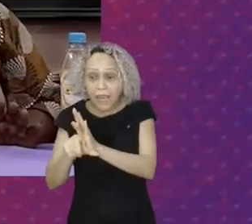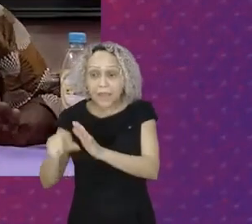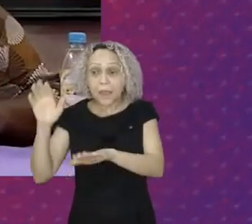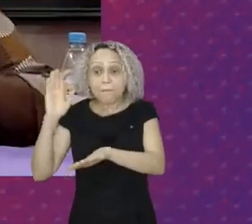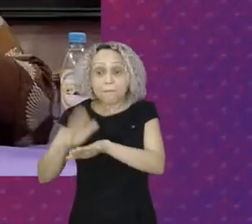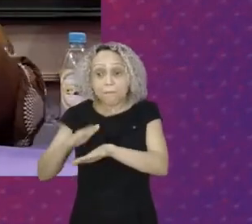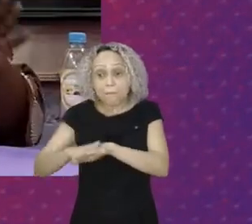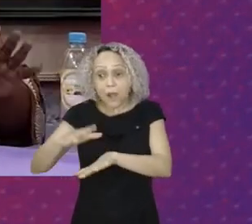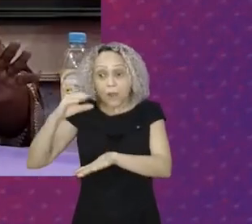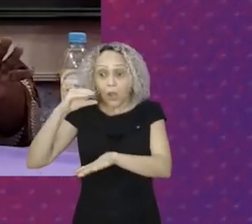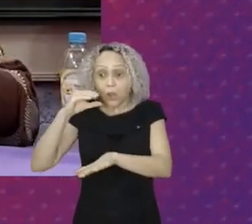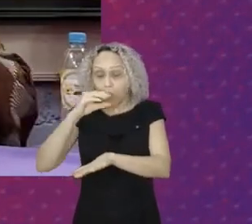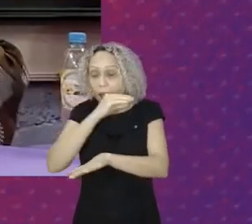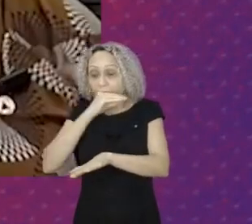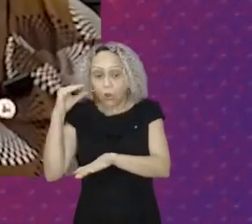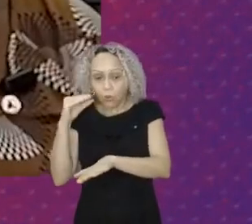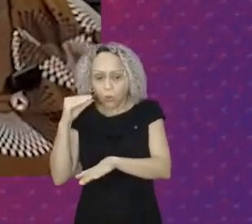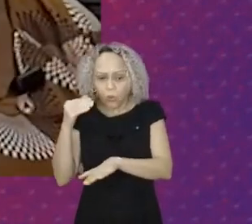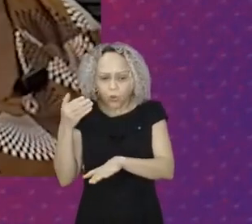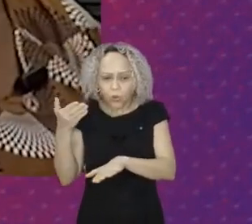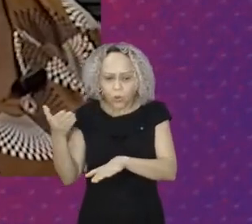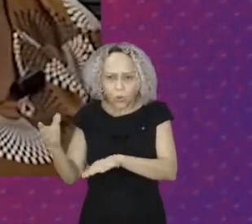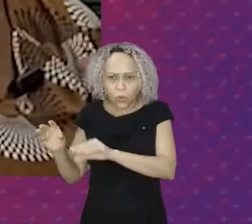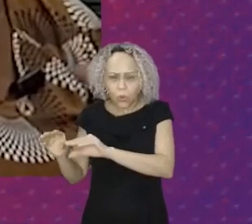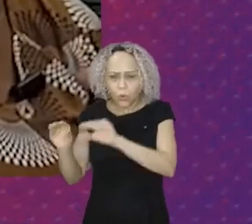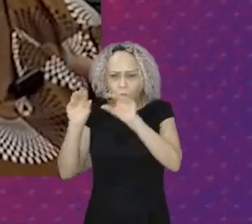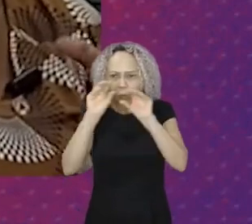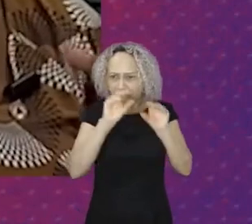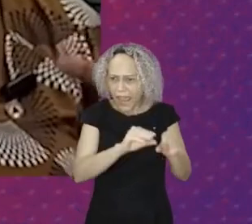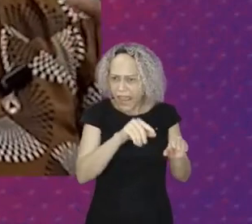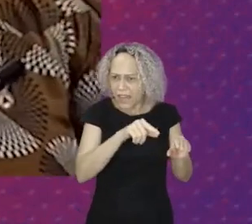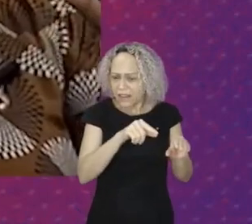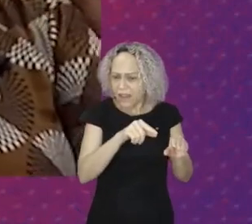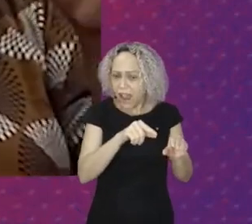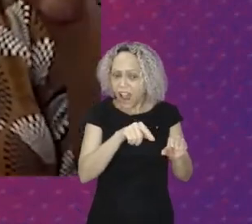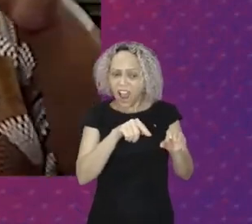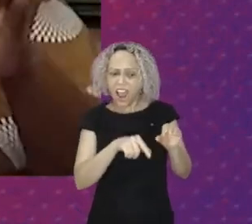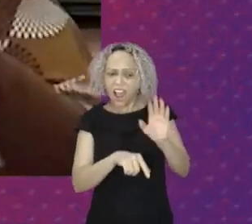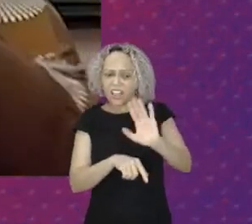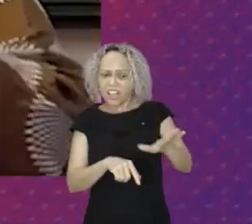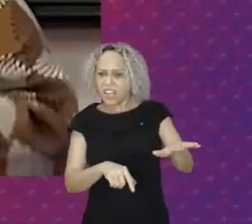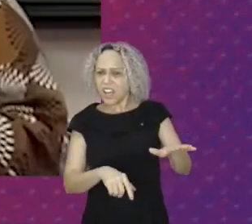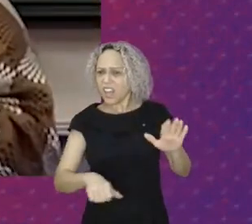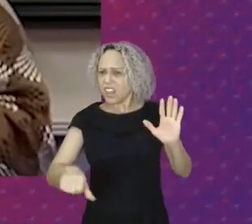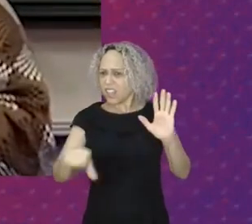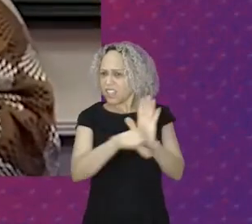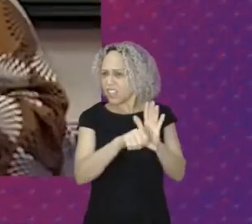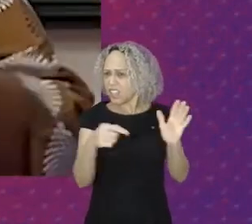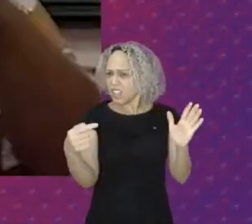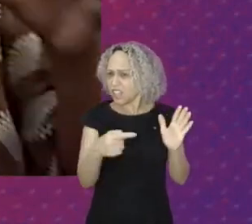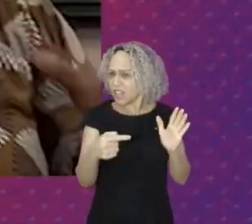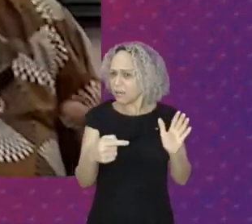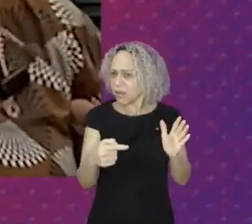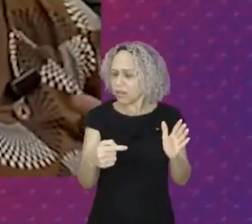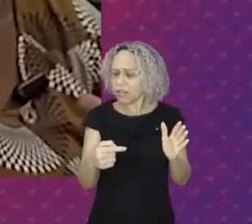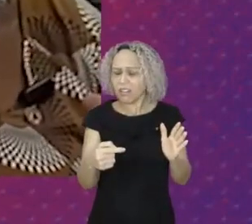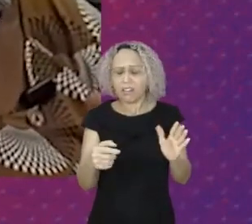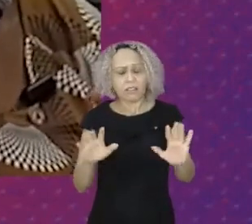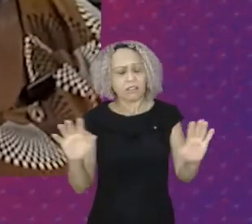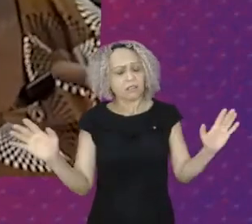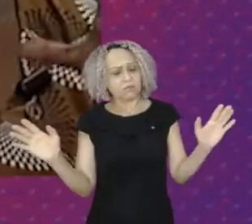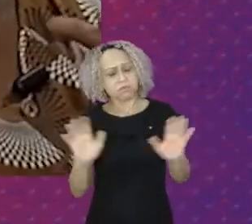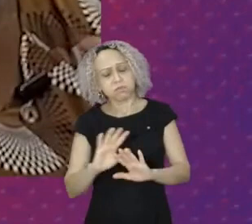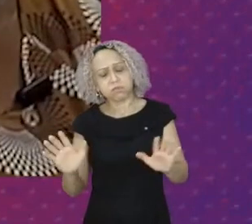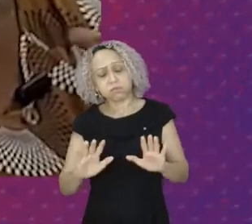instituições, FEBEM, que dizia que era a Fundação Nacional do Bem-Estar do Menor. Mas era um horror,